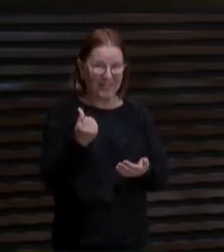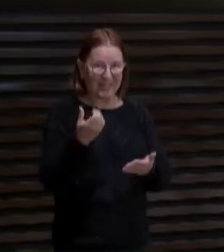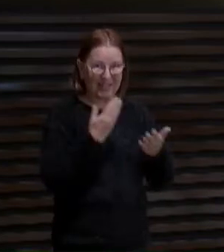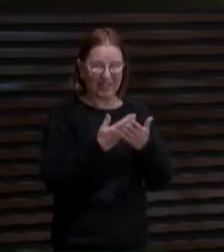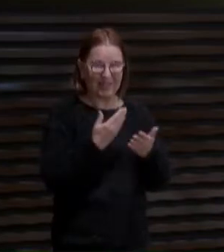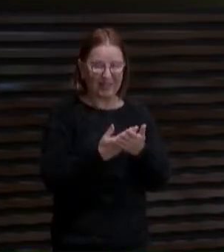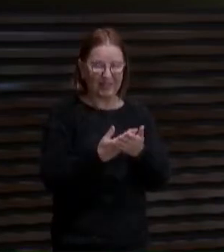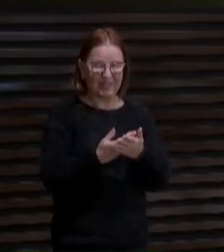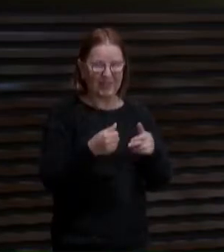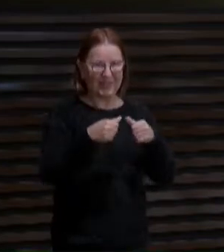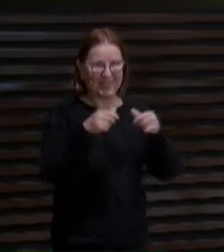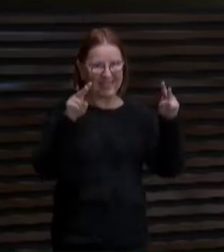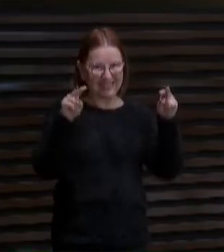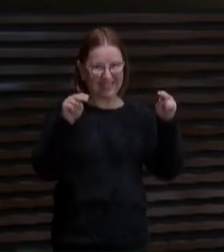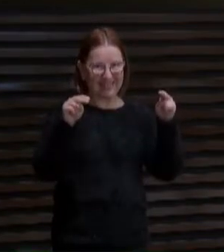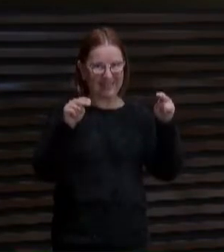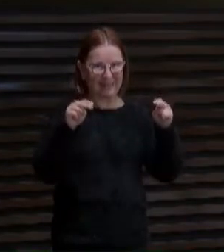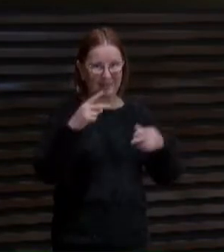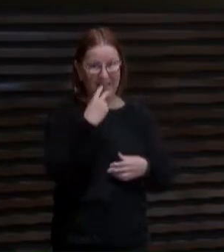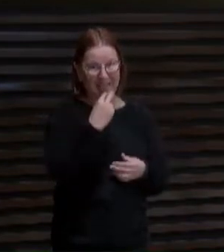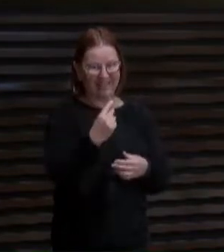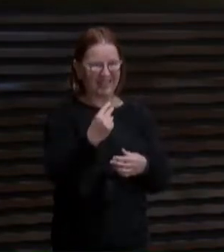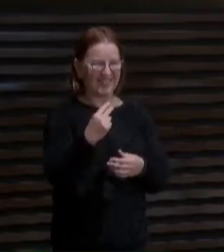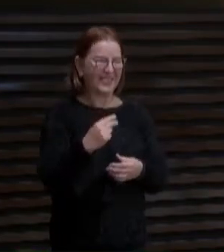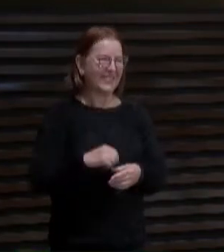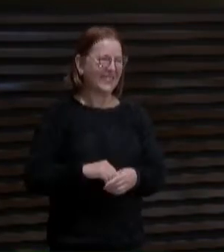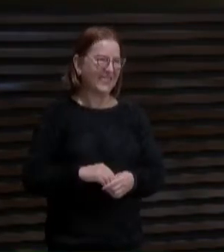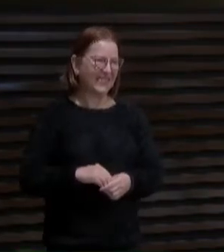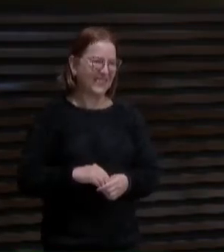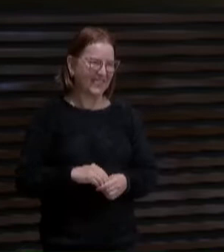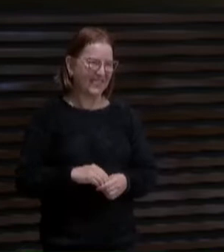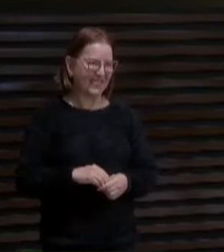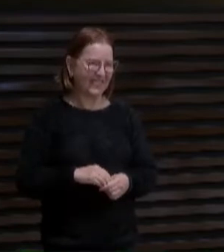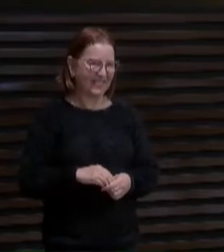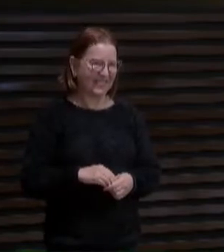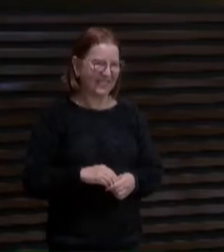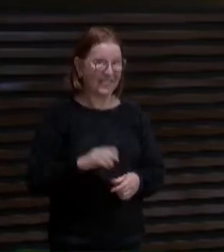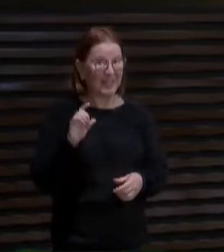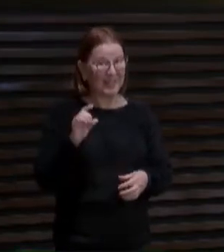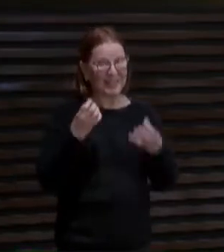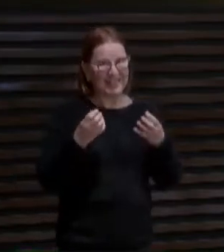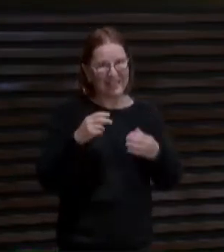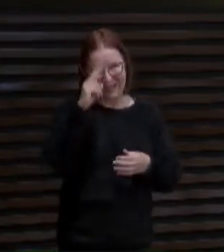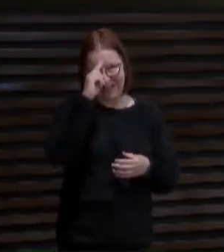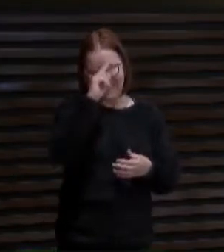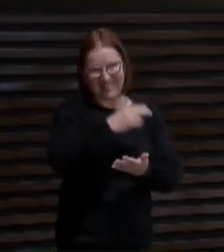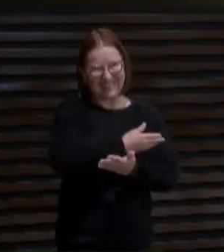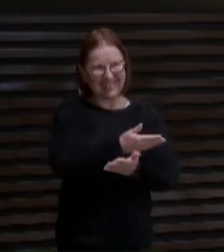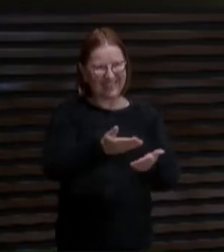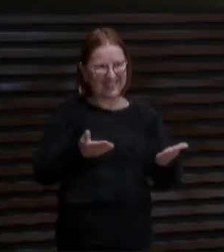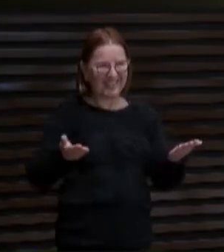sobre esse tema da língua e eu só quero lembrar os irmãos